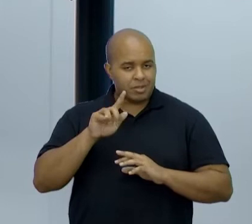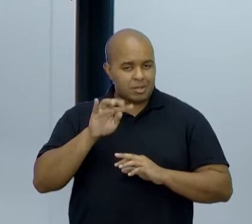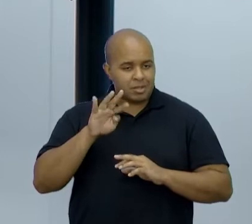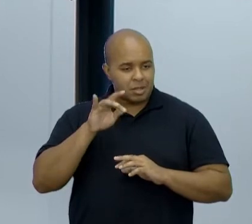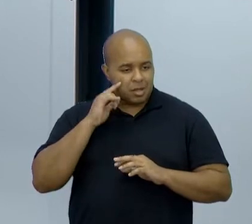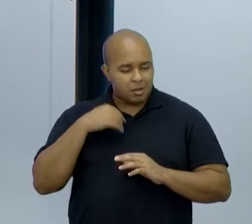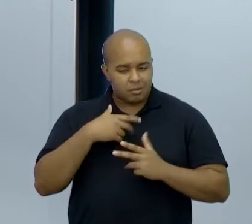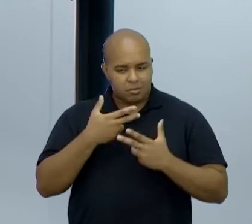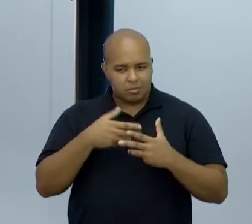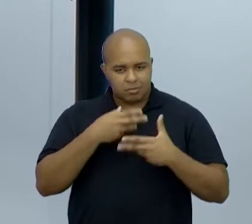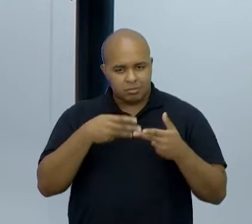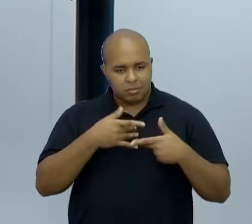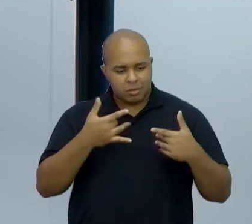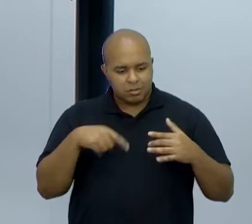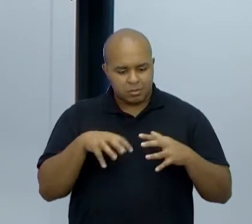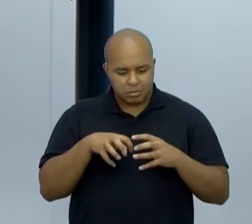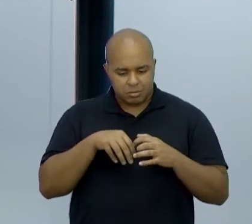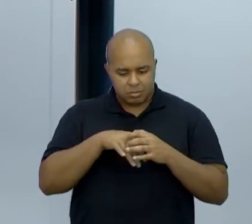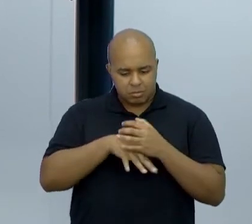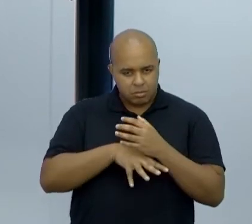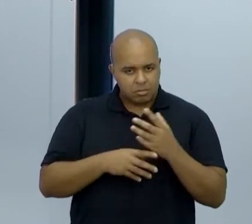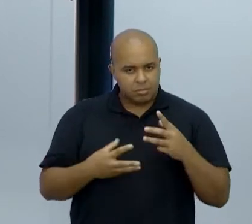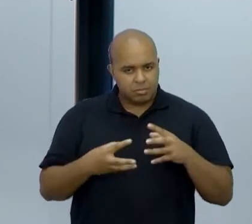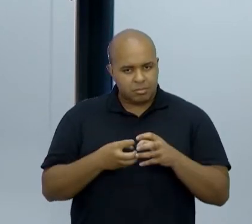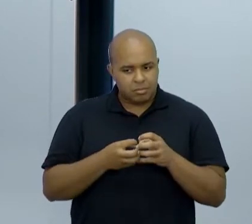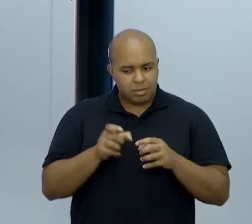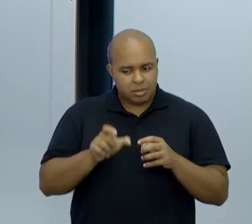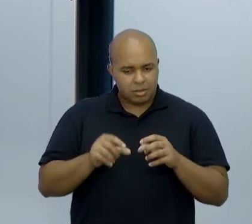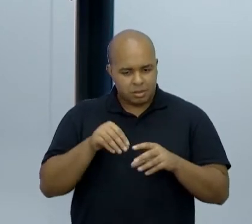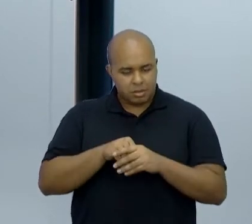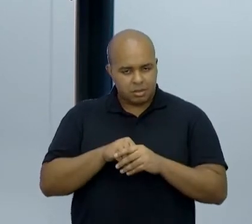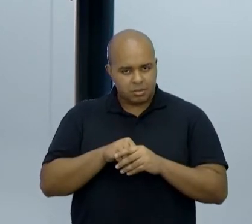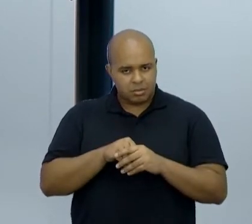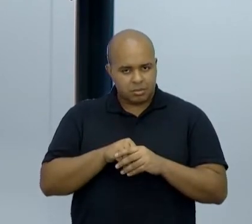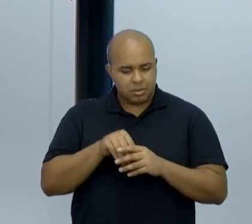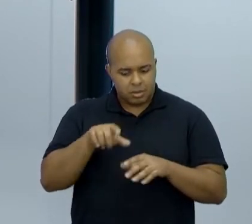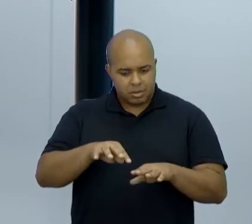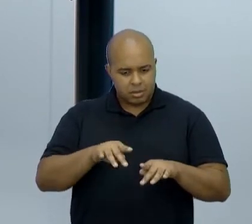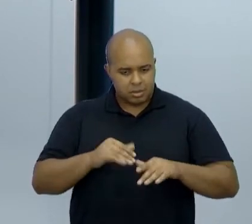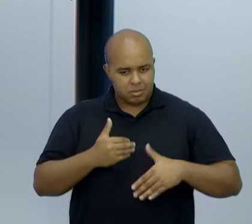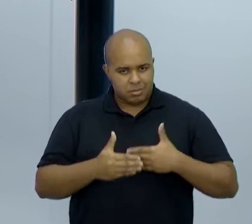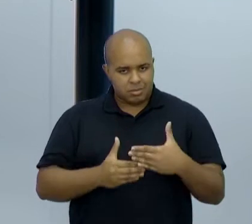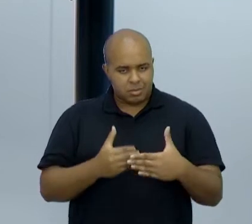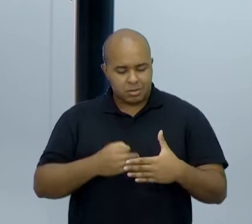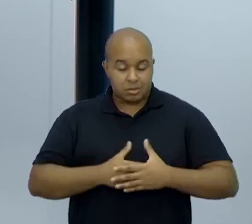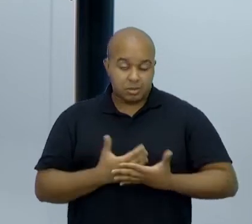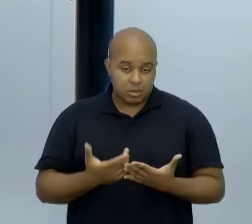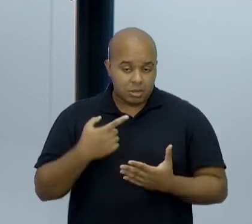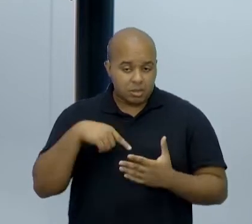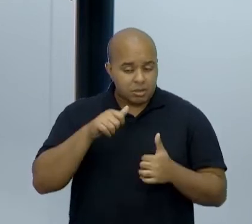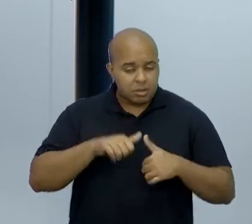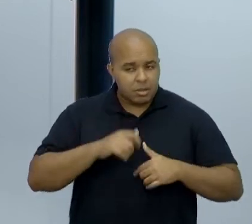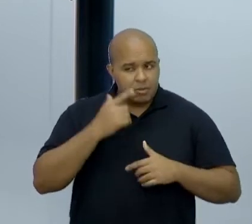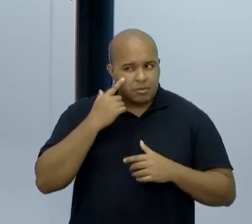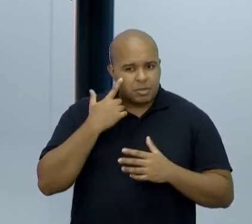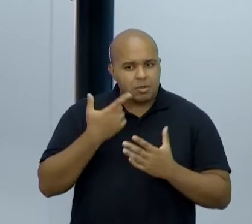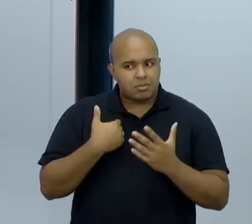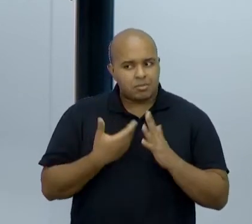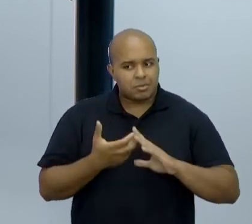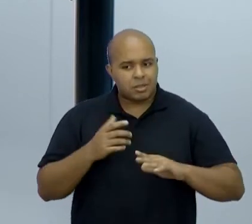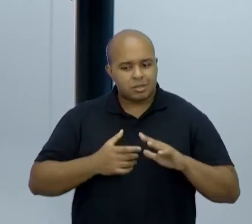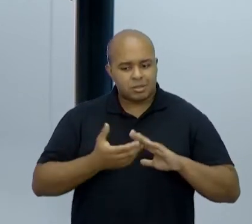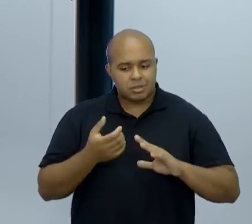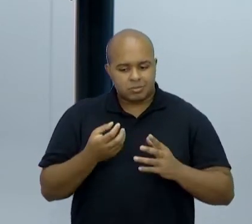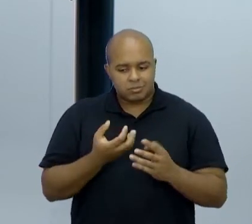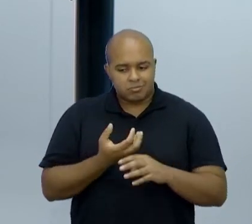né, que incorporaram o carbono ali dentro desse processo. E aí você, retirando os